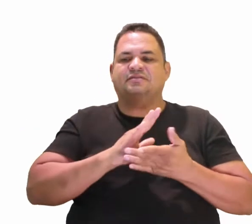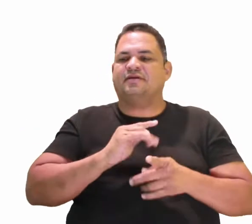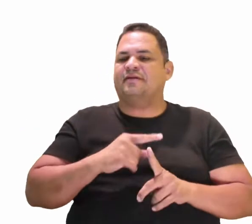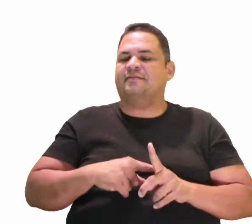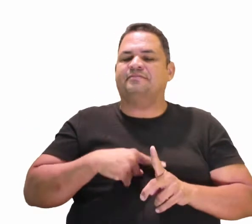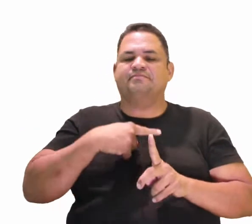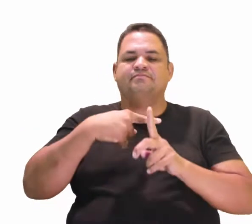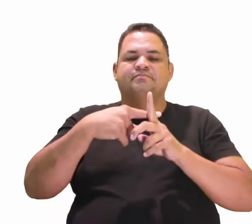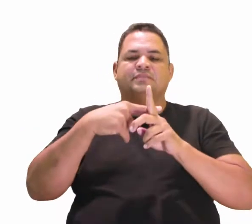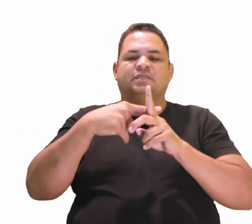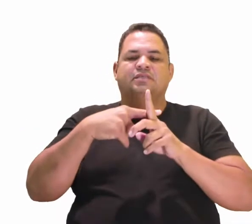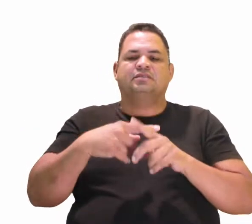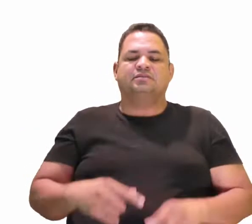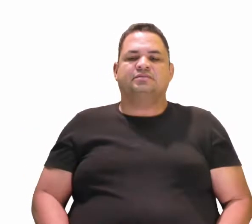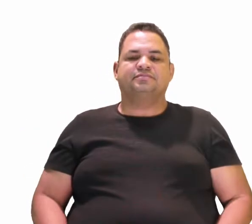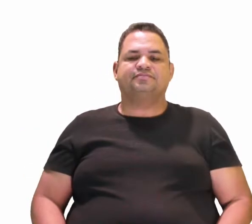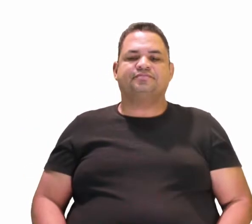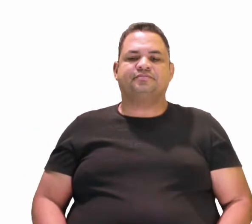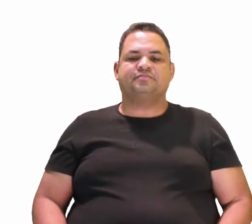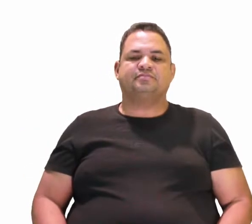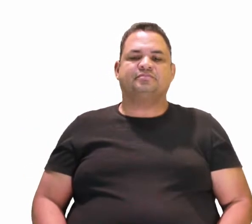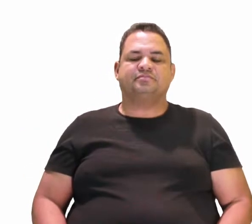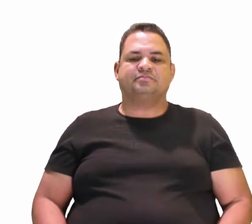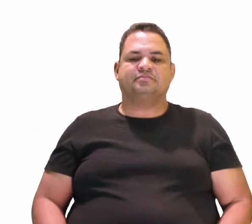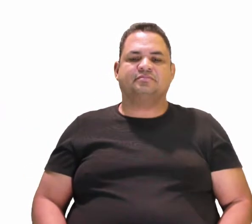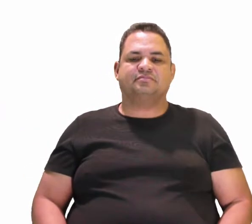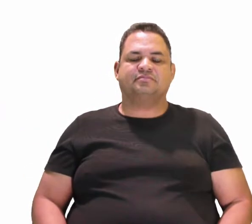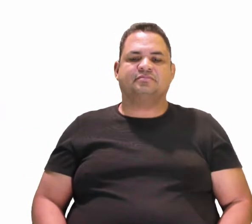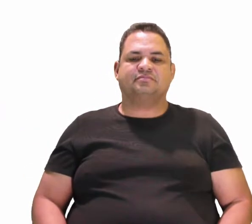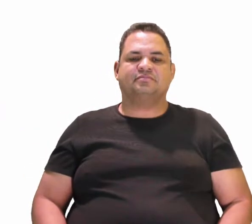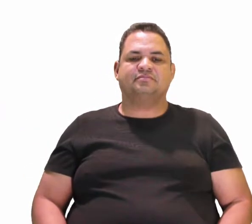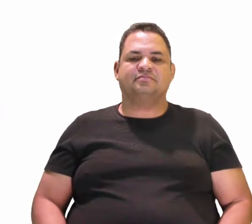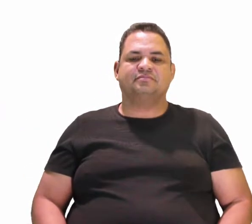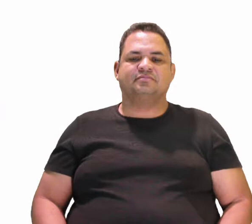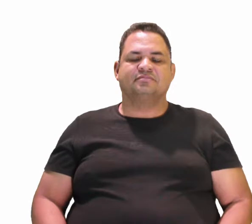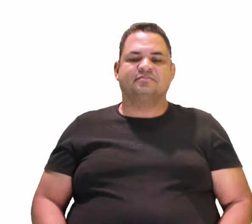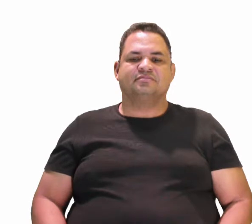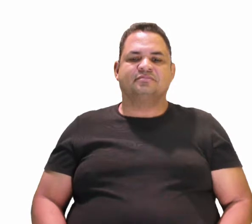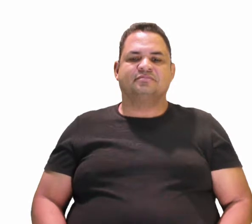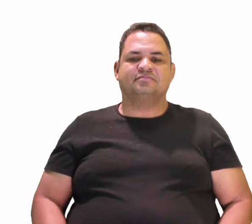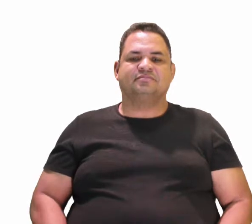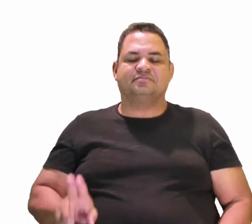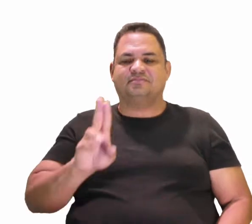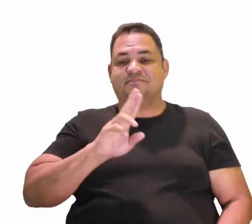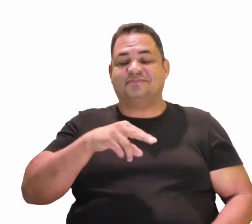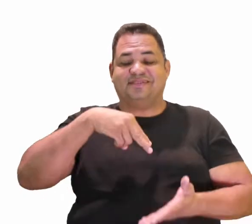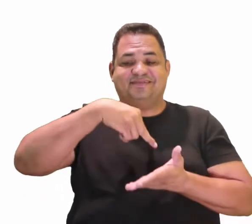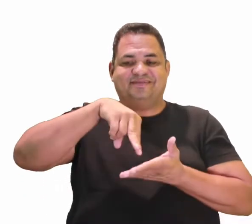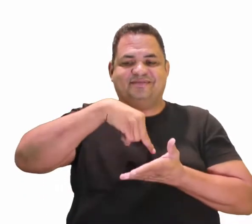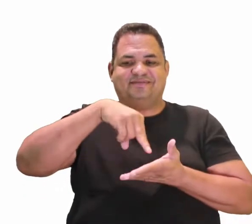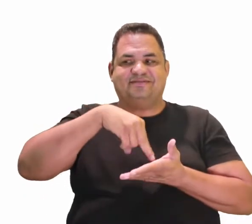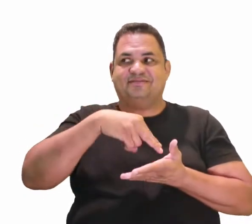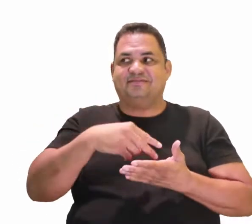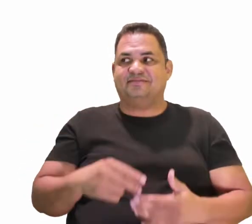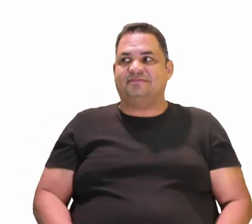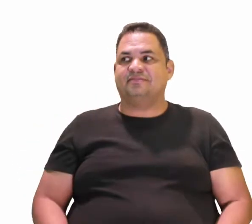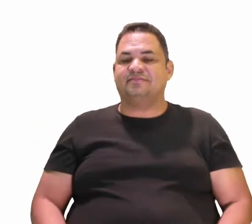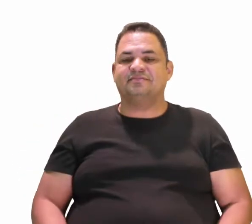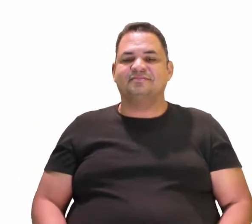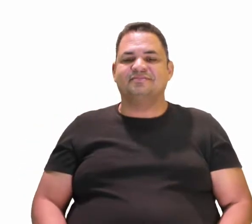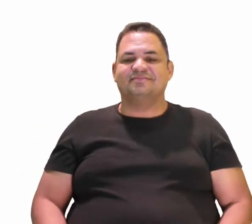mais. Né? Quem dança seus males espanta, você que é quem canta, né? Mas eu também estou usando para dançar.